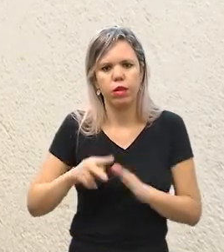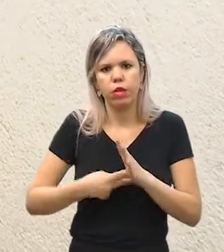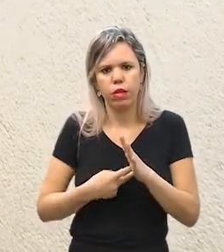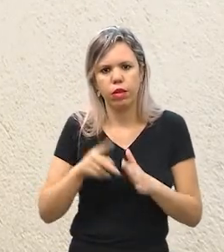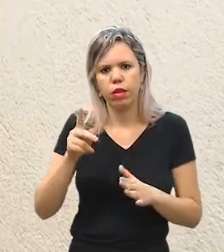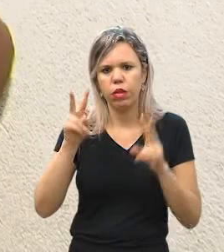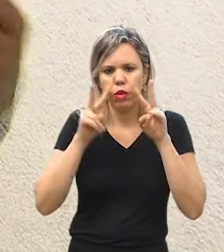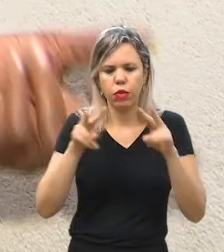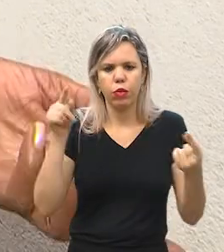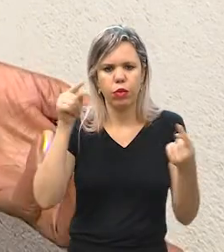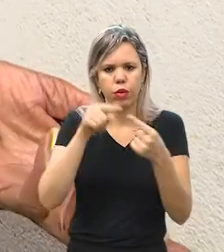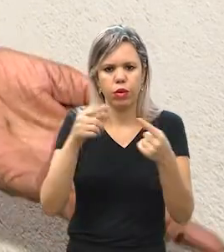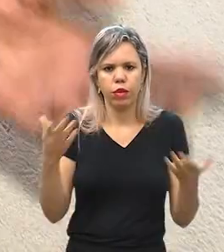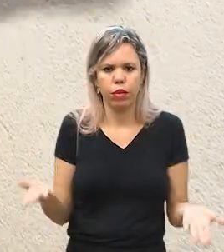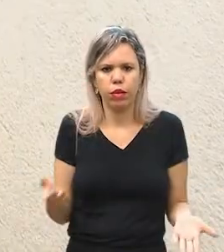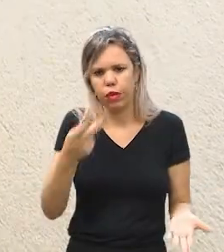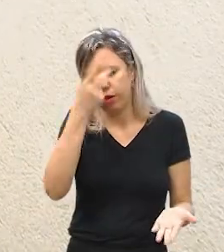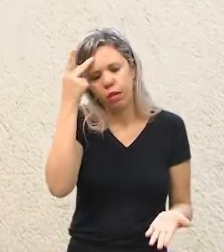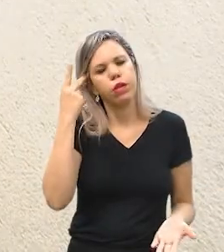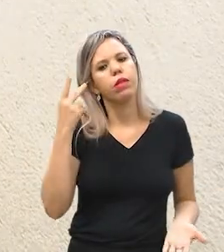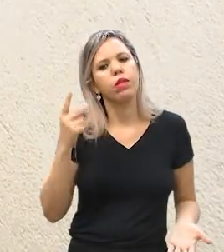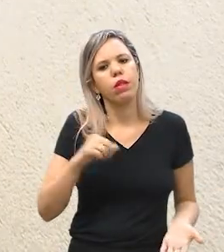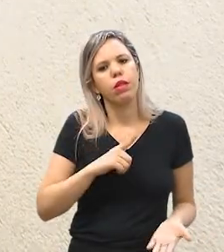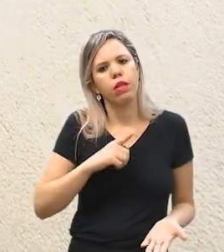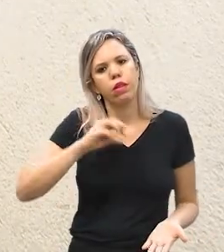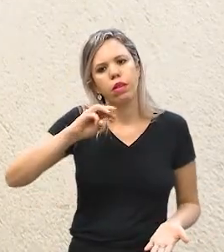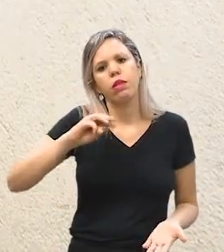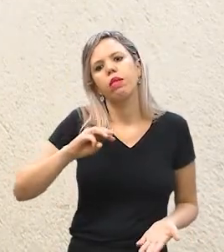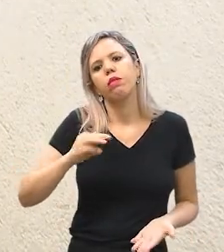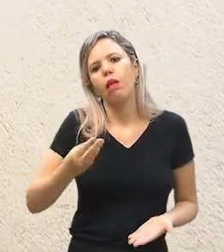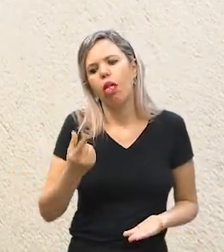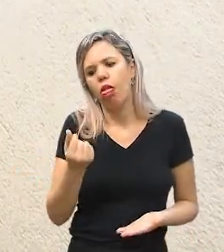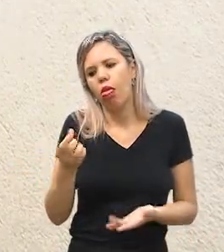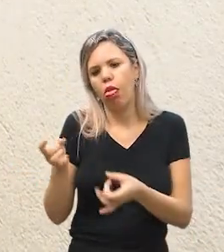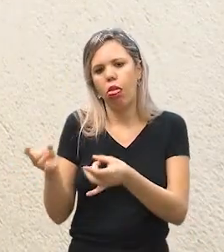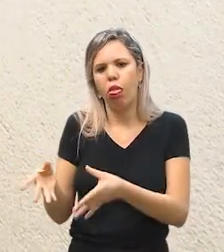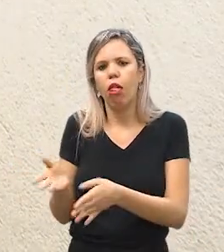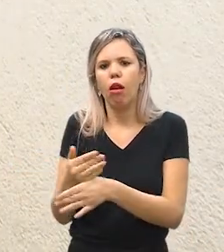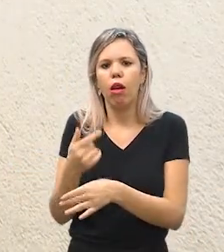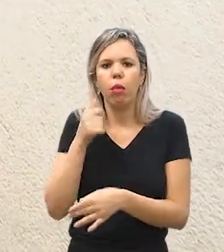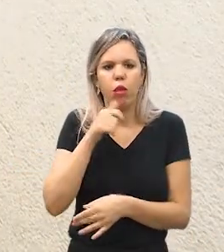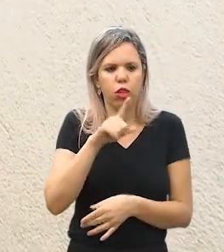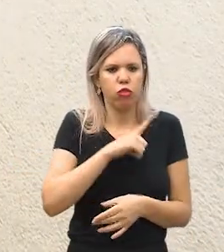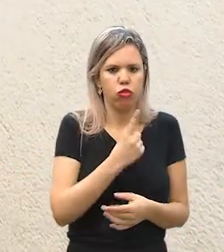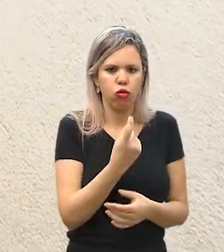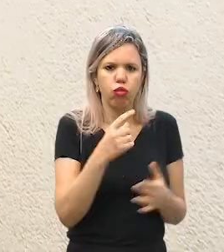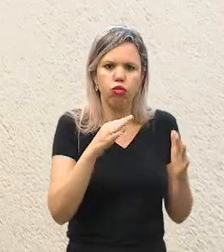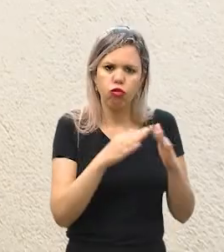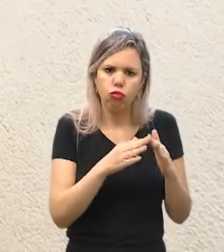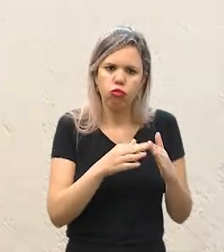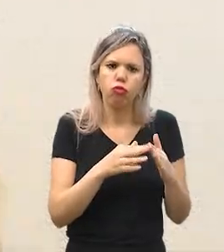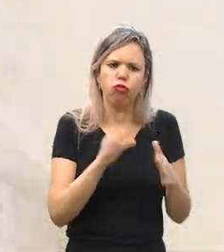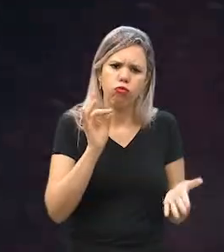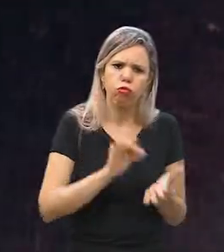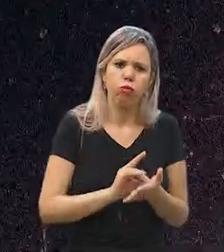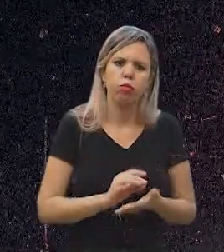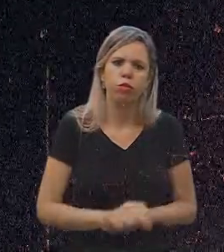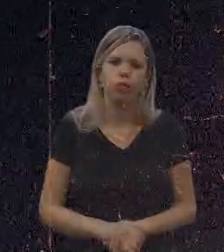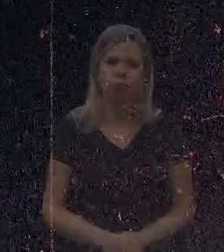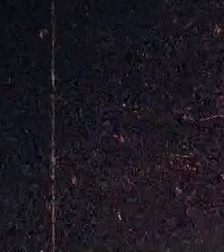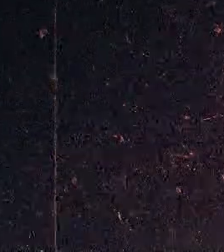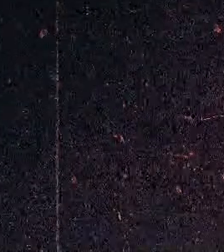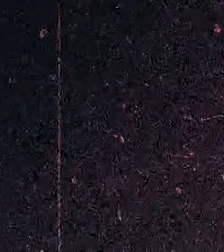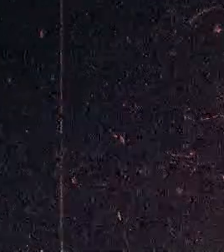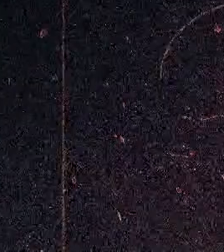vê que é uma visão, tem pessoas que têm milhares e morre, larga tudo por aí, e ela não, ela tinha essa preocupação concreta.